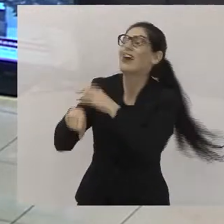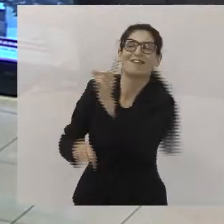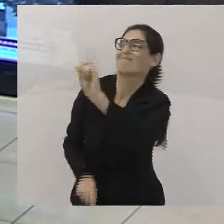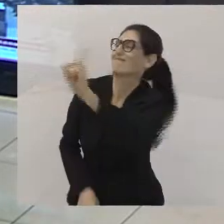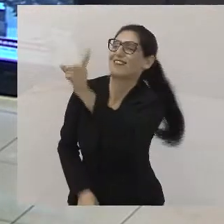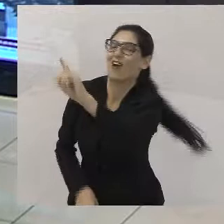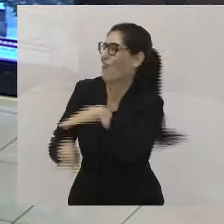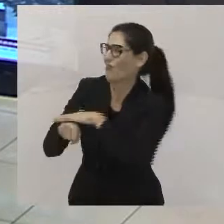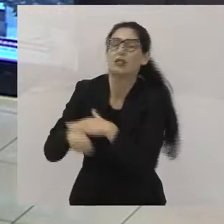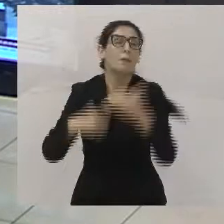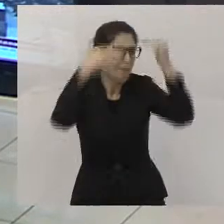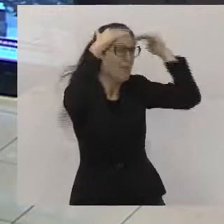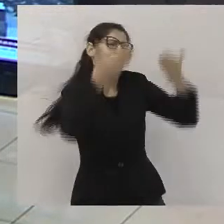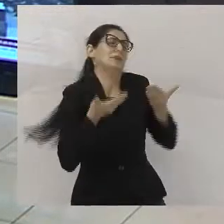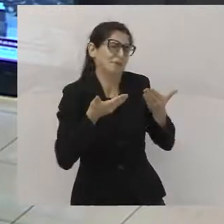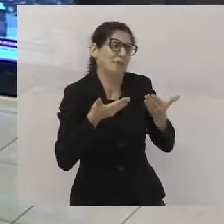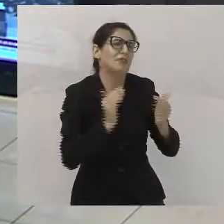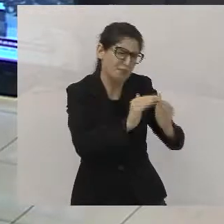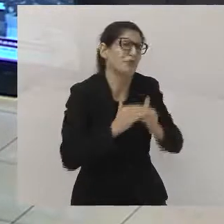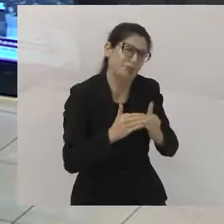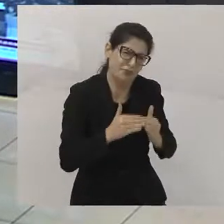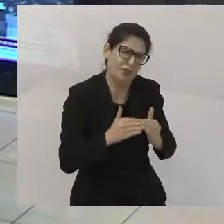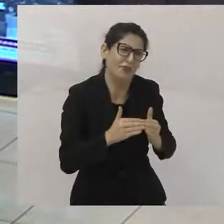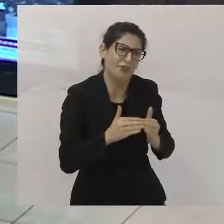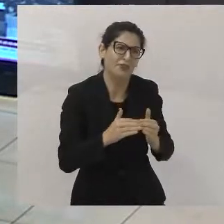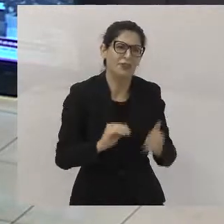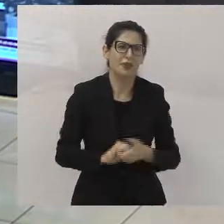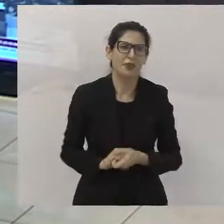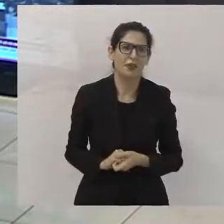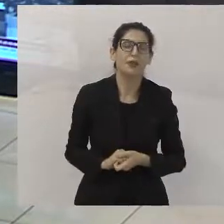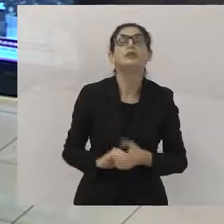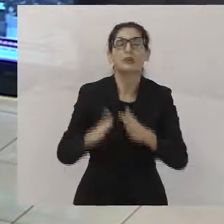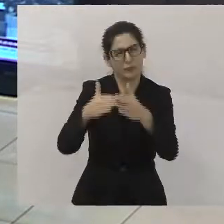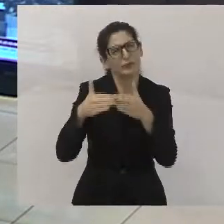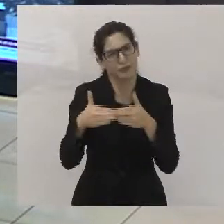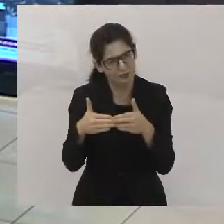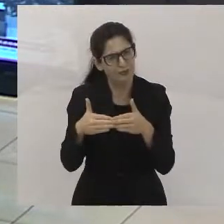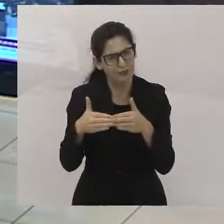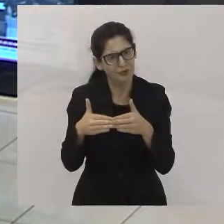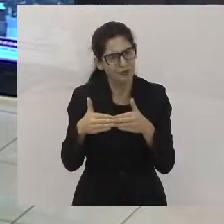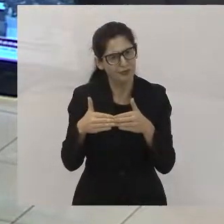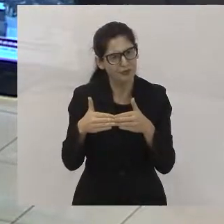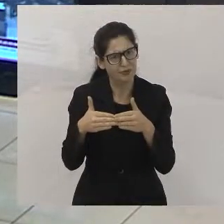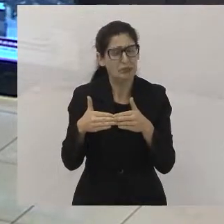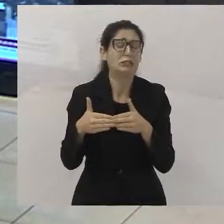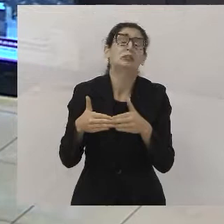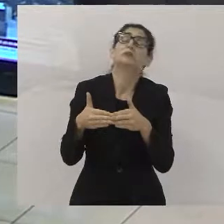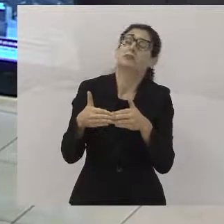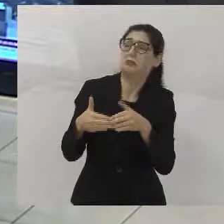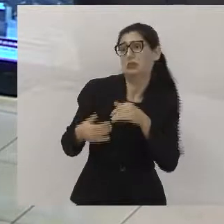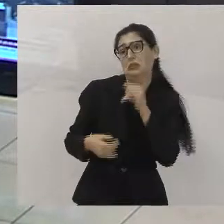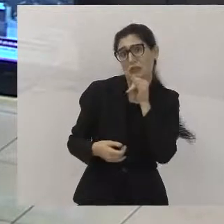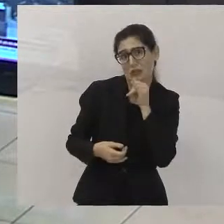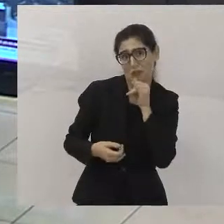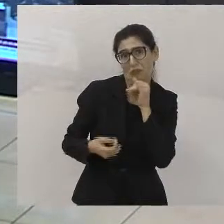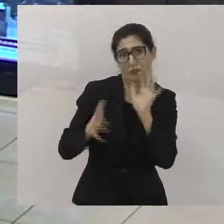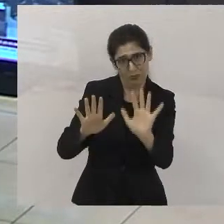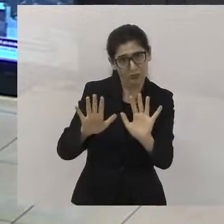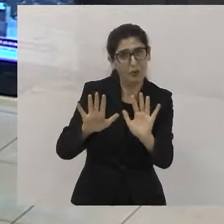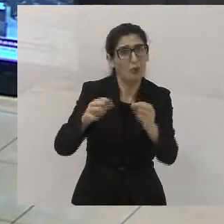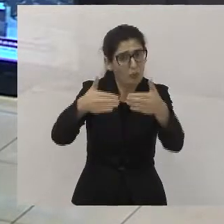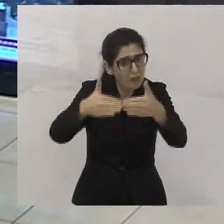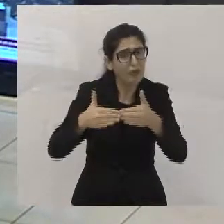pelo então eu queria trazer pois utiliza se for o caso deve estar atrapalhando